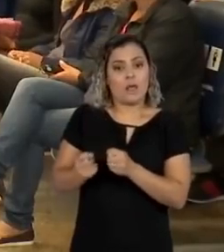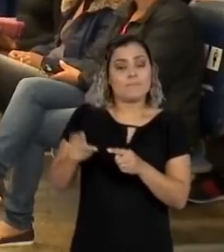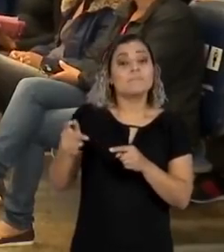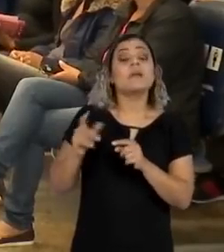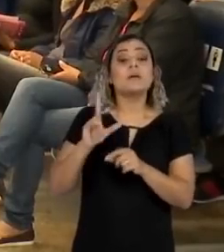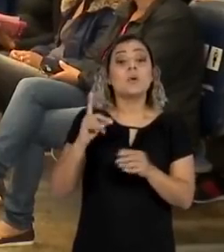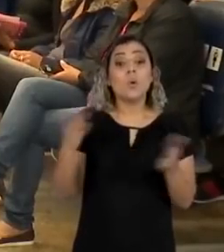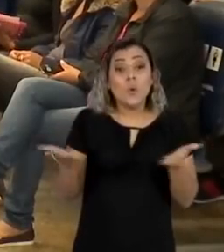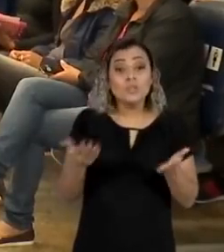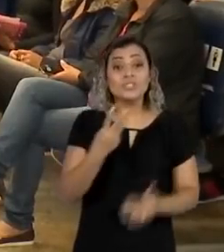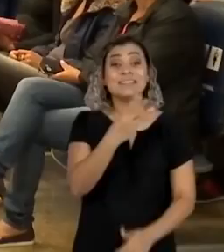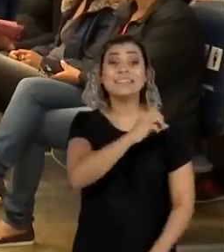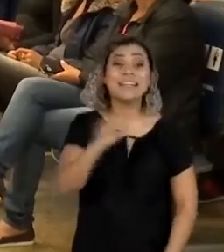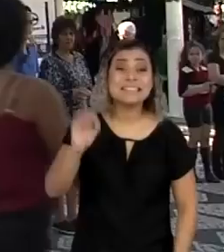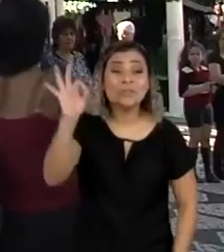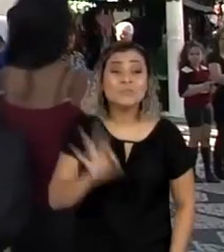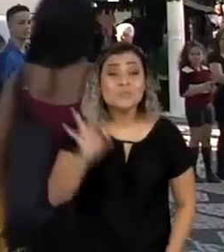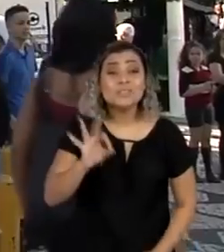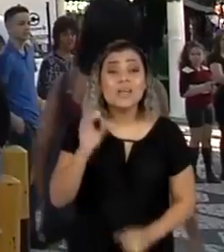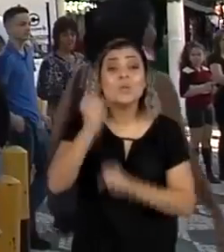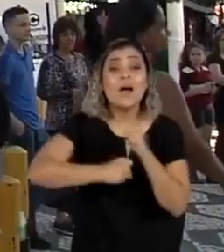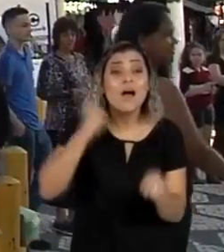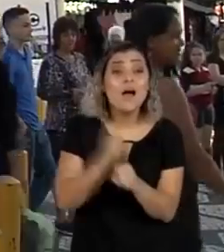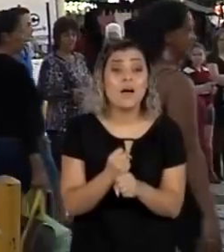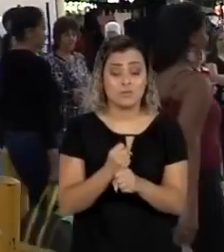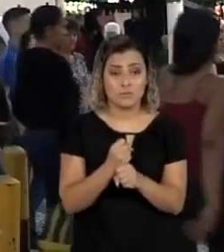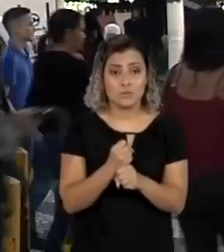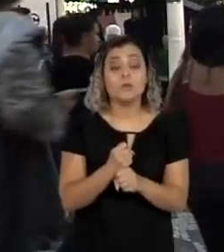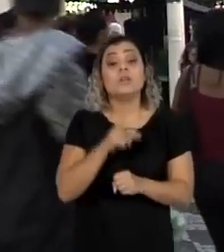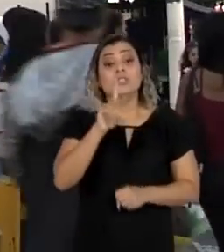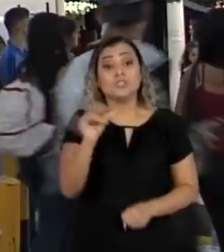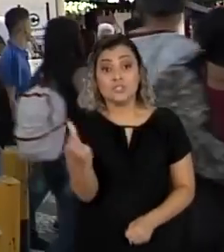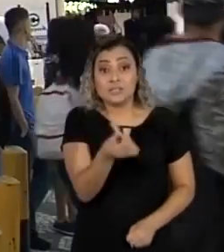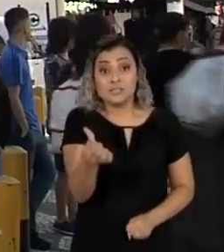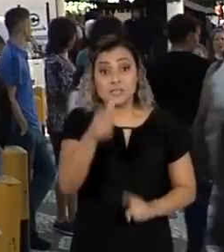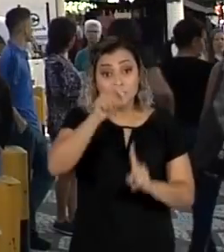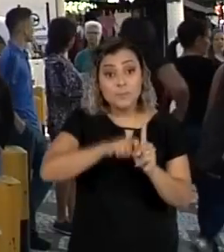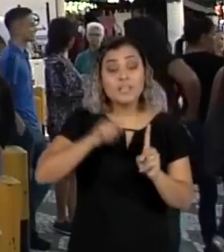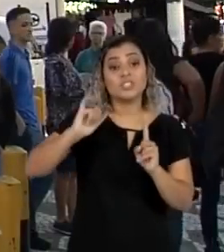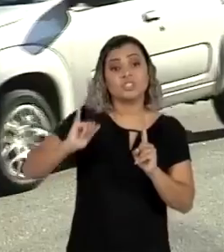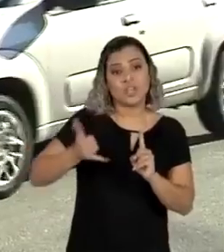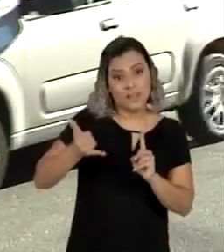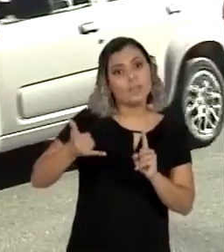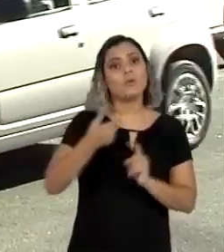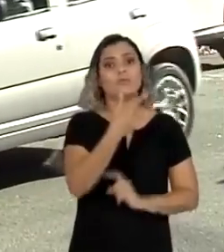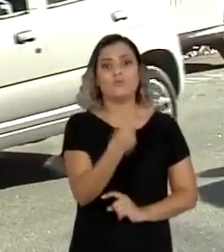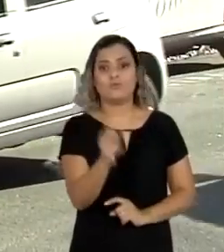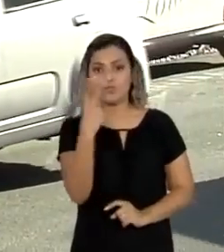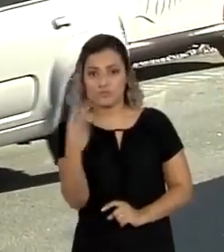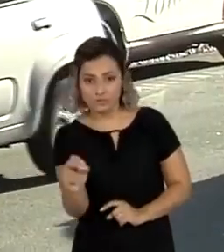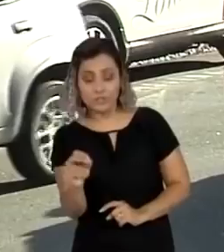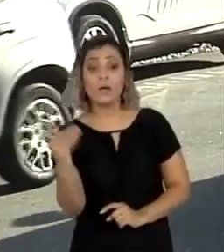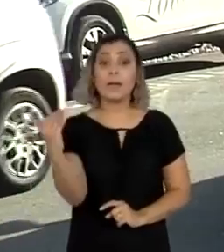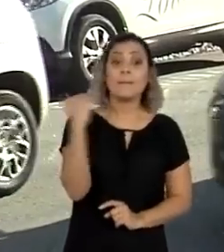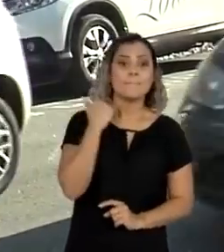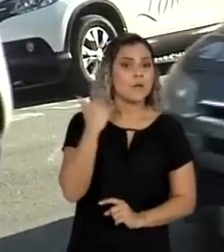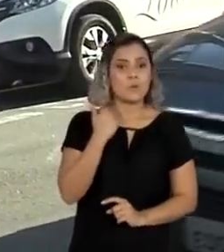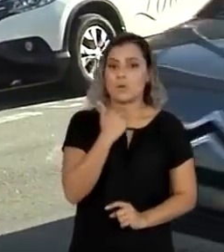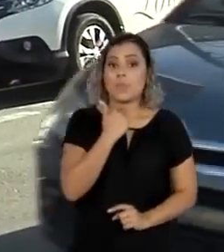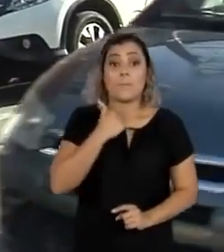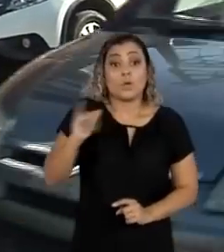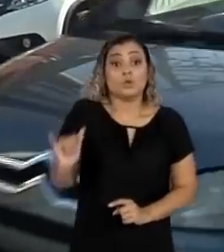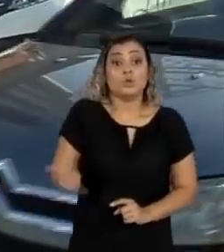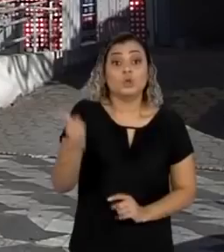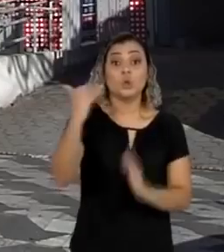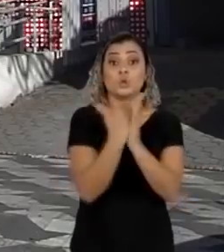de 300% ao ano. A partir do dia 6 de janeiro de 2020, os bancos não poderão cobrar